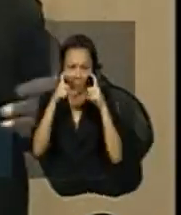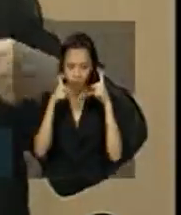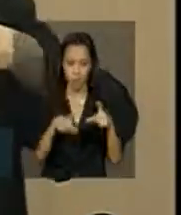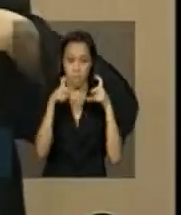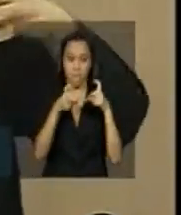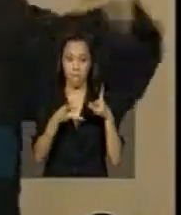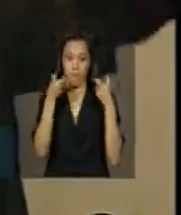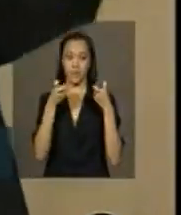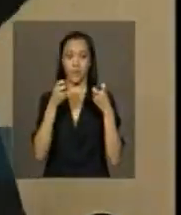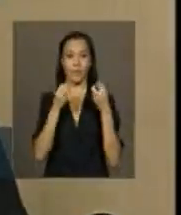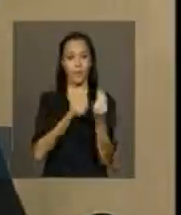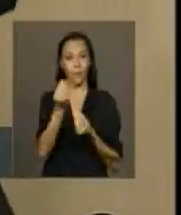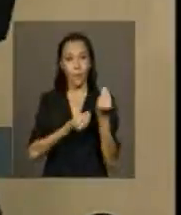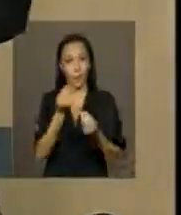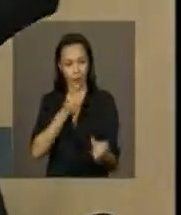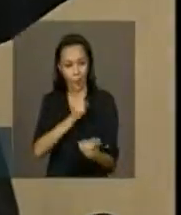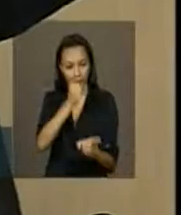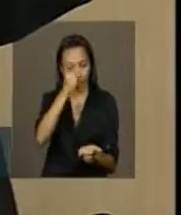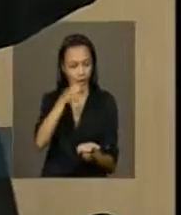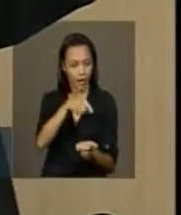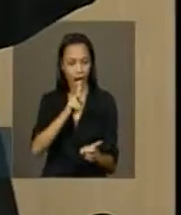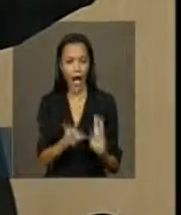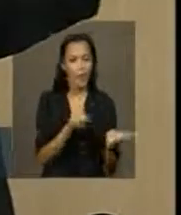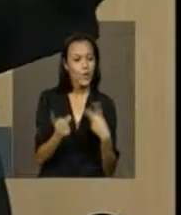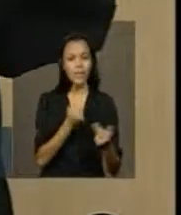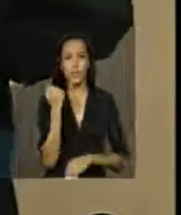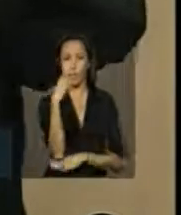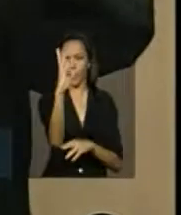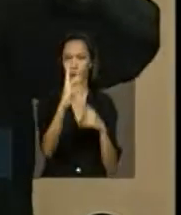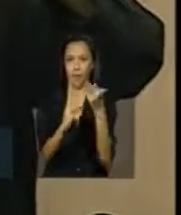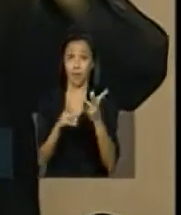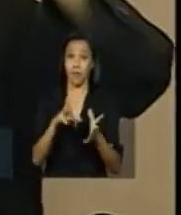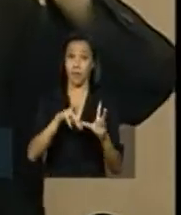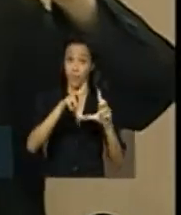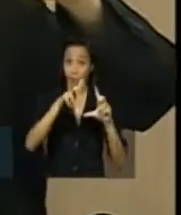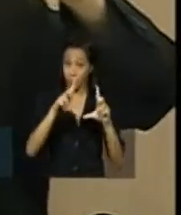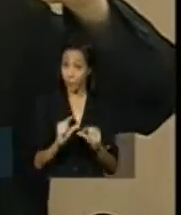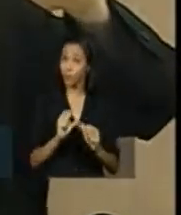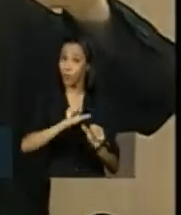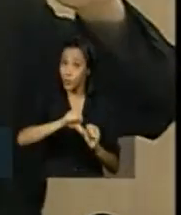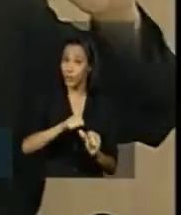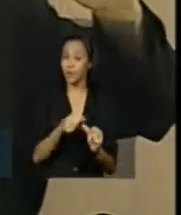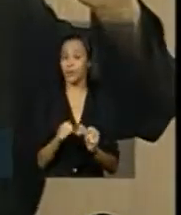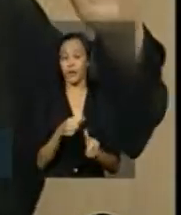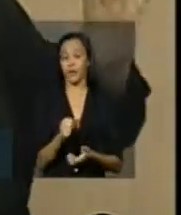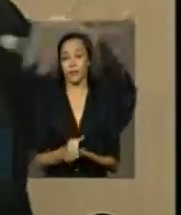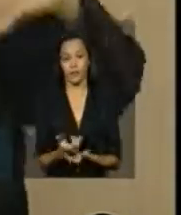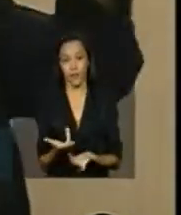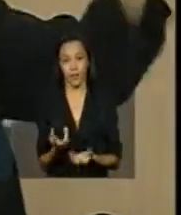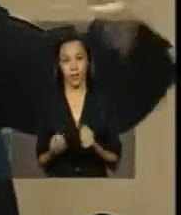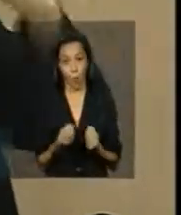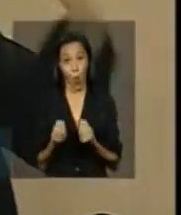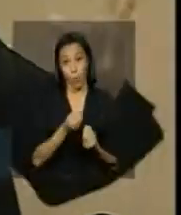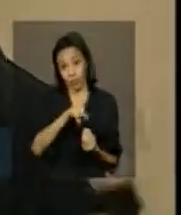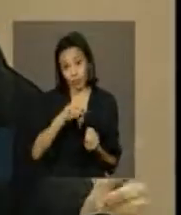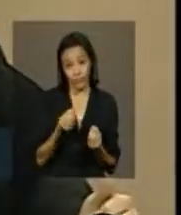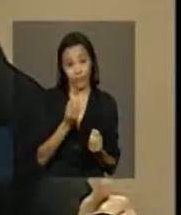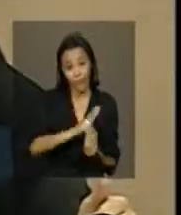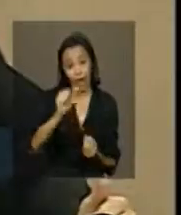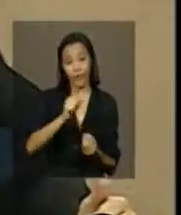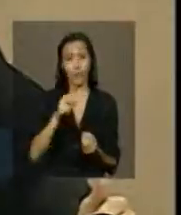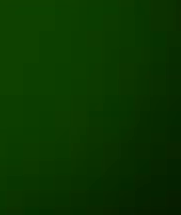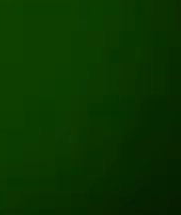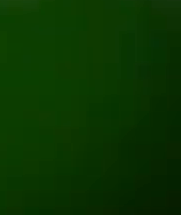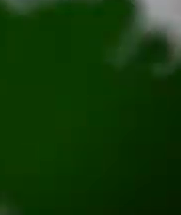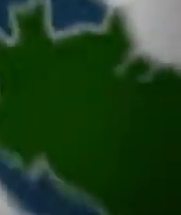poder ver mais e ele vai mudar o perfil de 25 hectares para ler até aí eu não sei que Tecnicamente eles vão anunciar como Oi